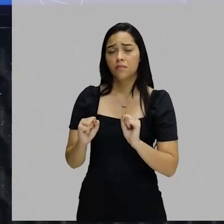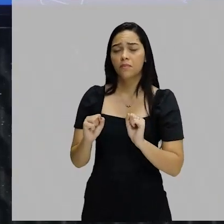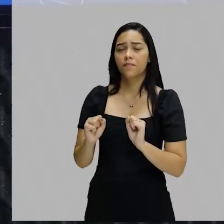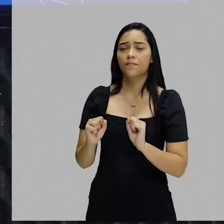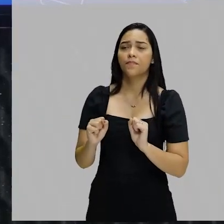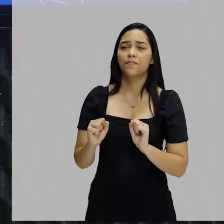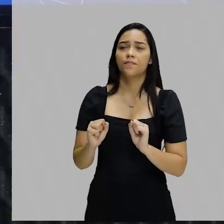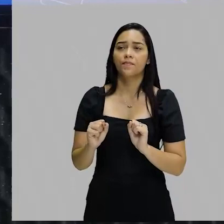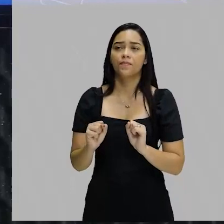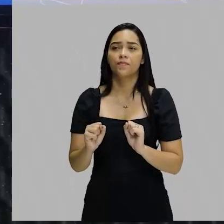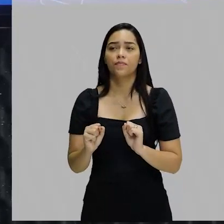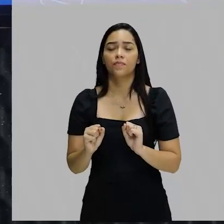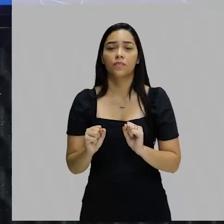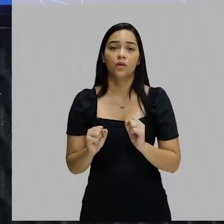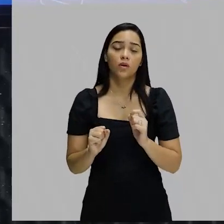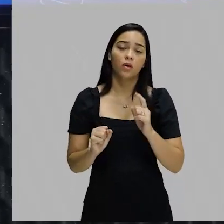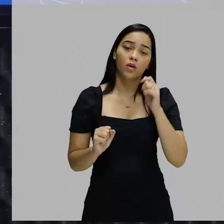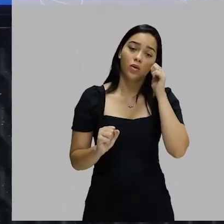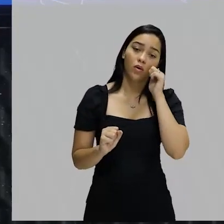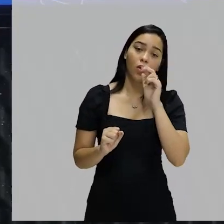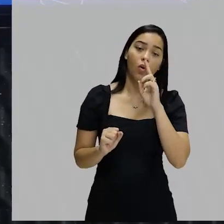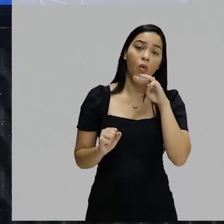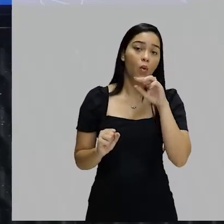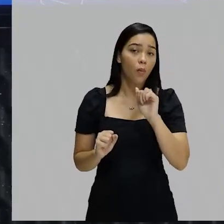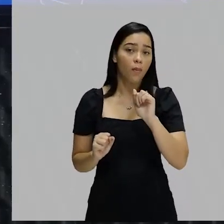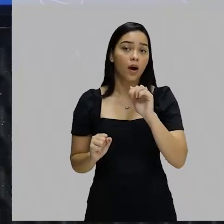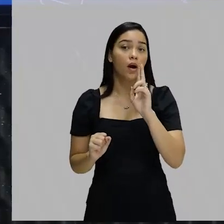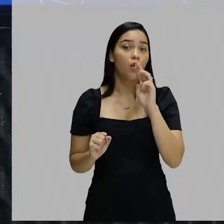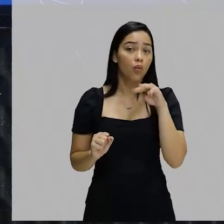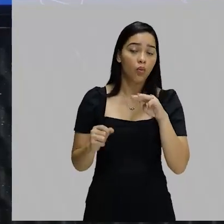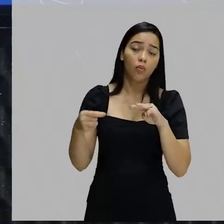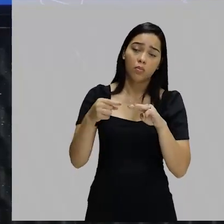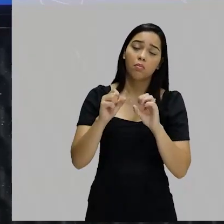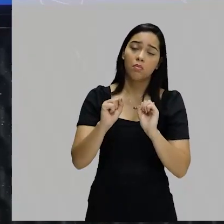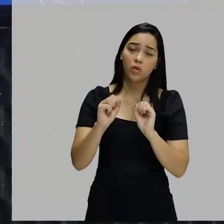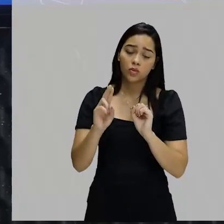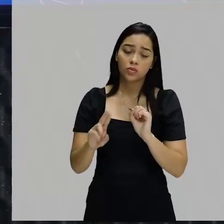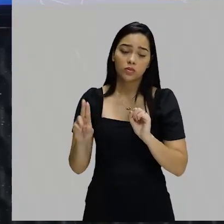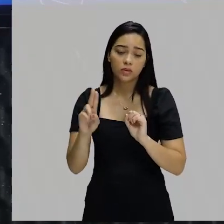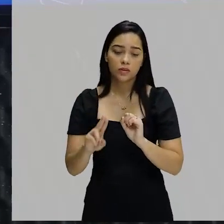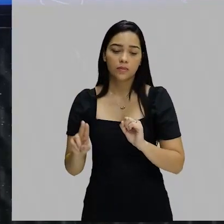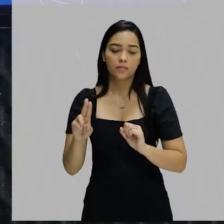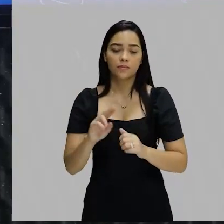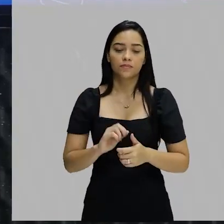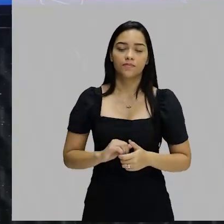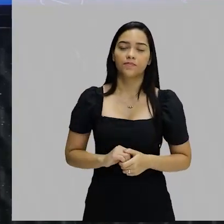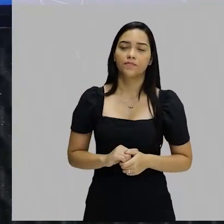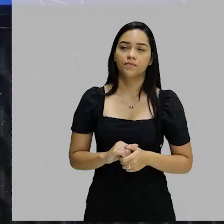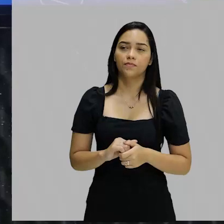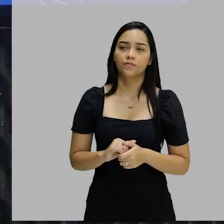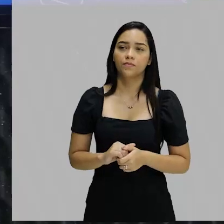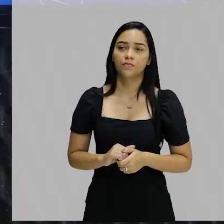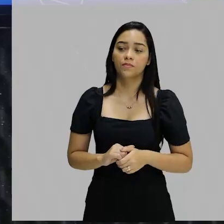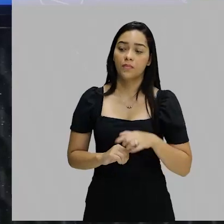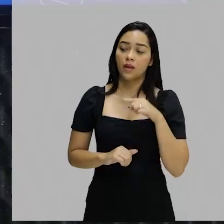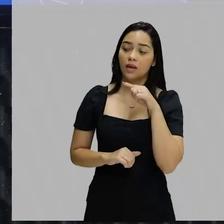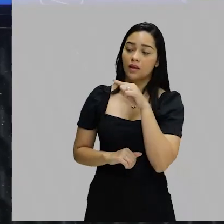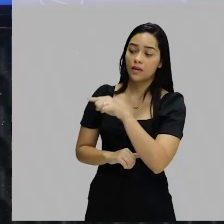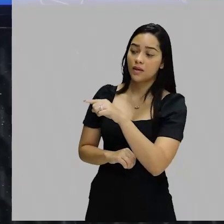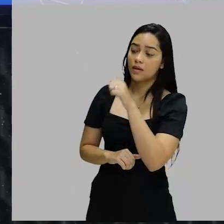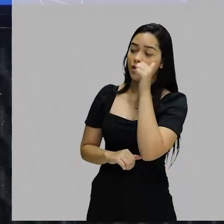né? Uma docente, um docente, este docente, esta docente, aquele